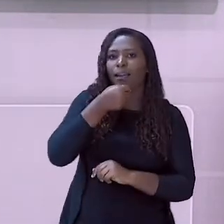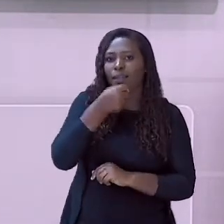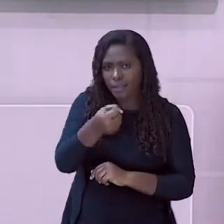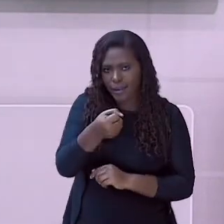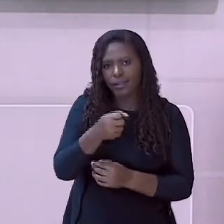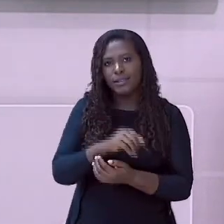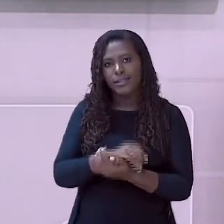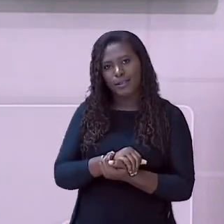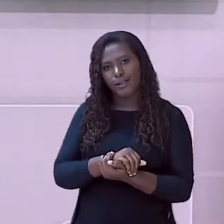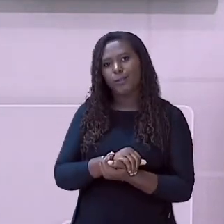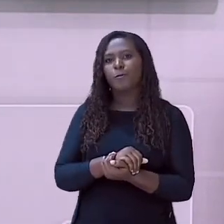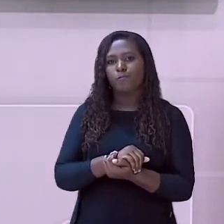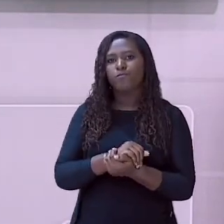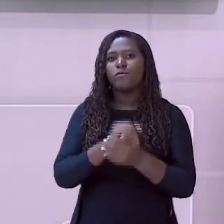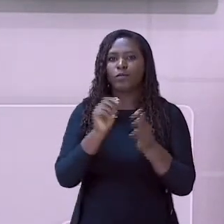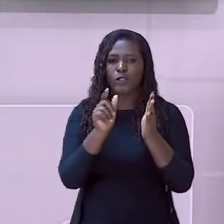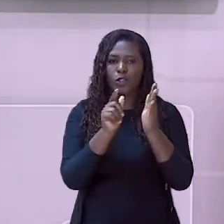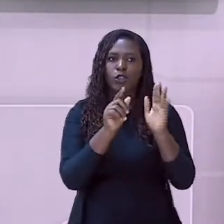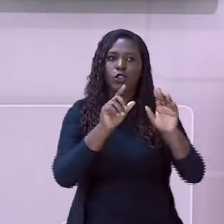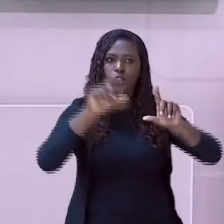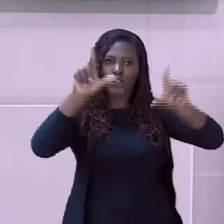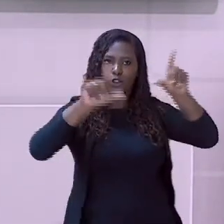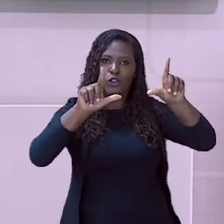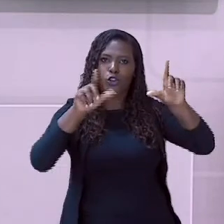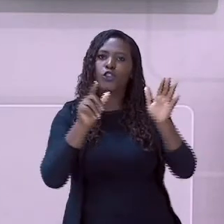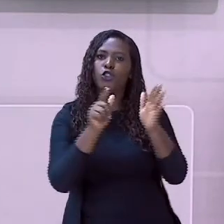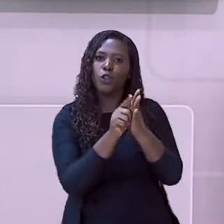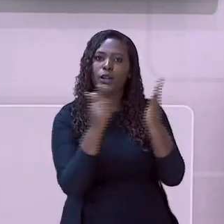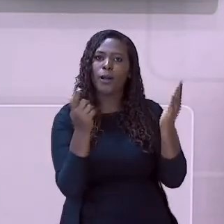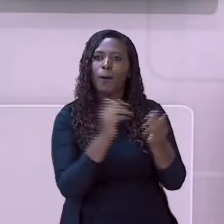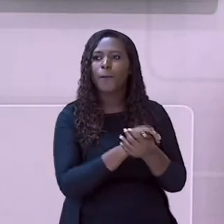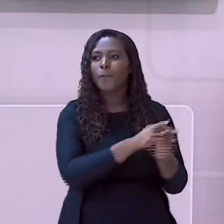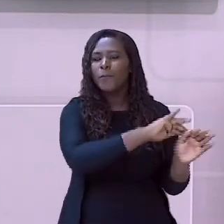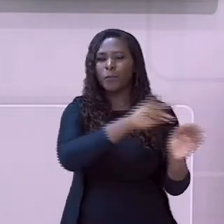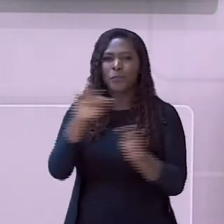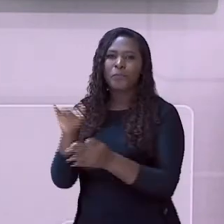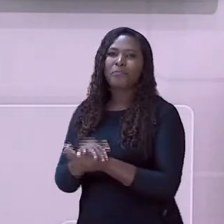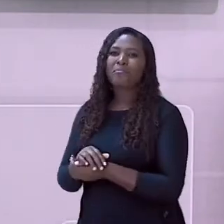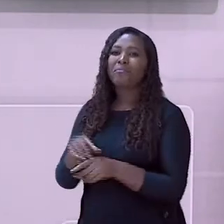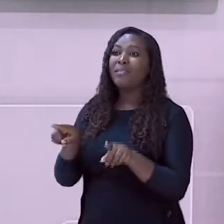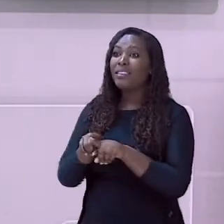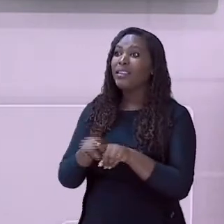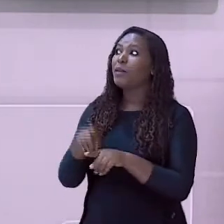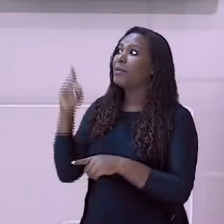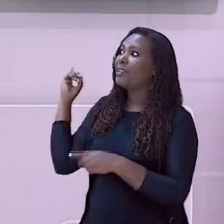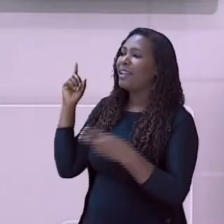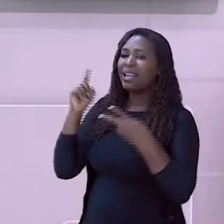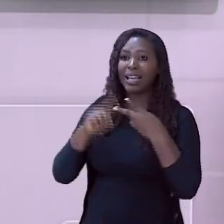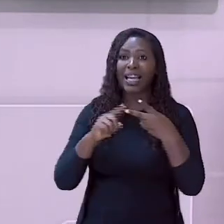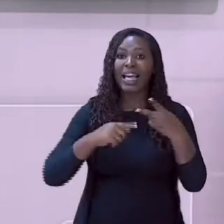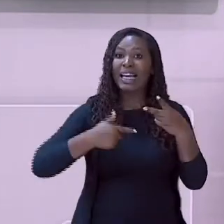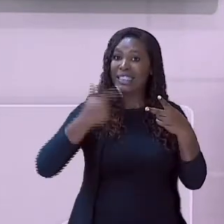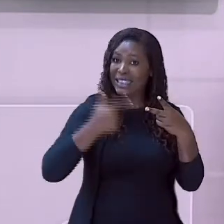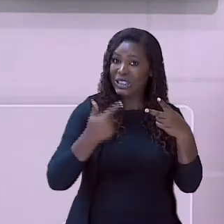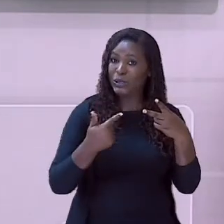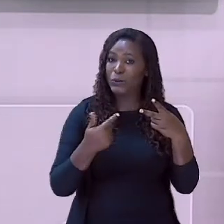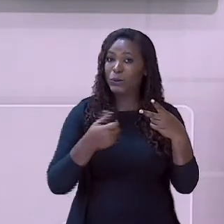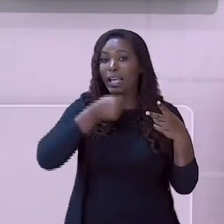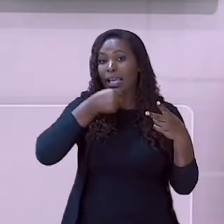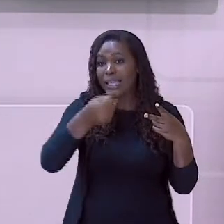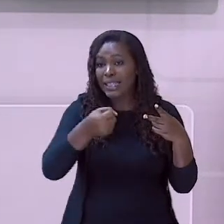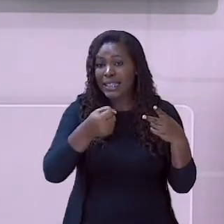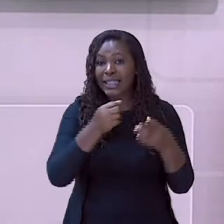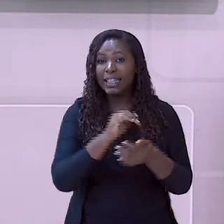entrevista de emprego. Essa imagem aqui fez bem jus à entrevista de emprego, né? A gente vai